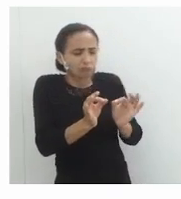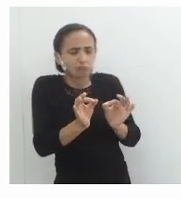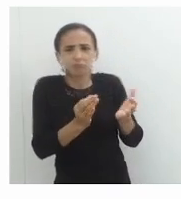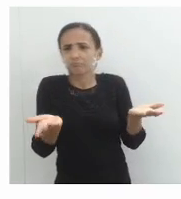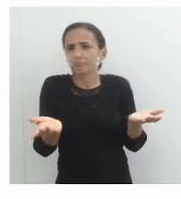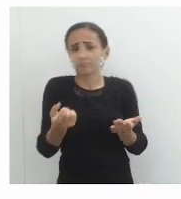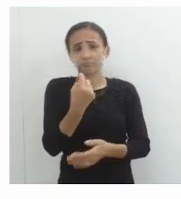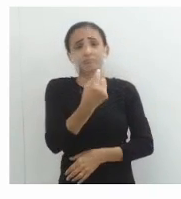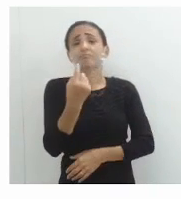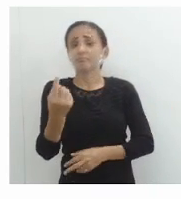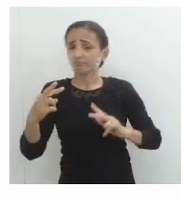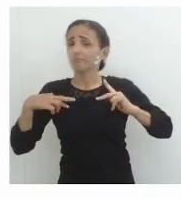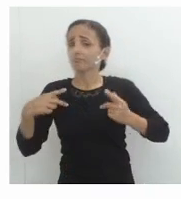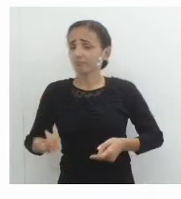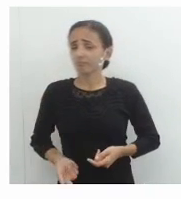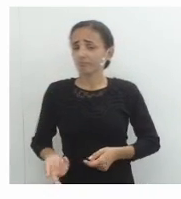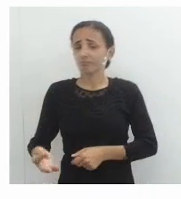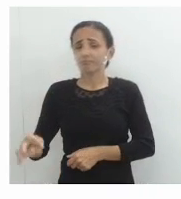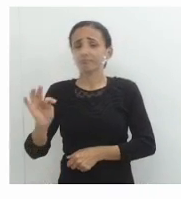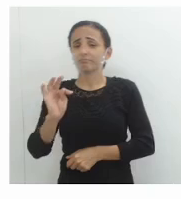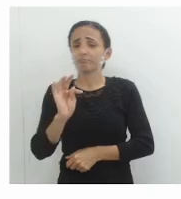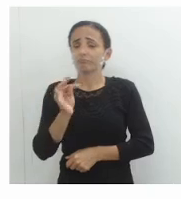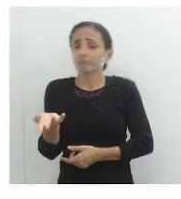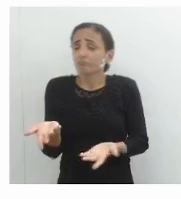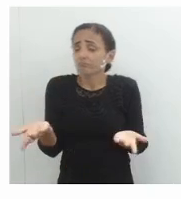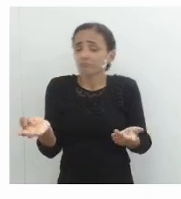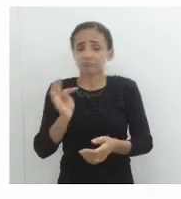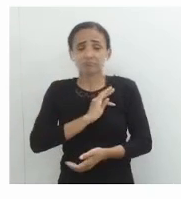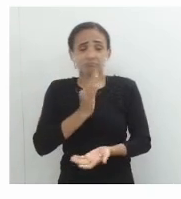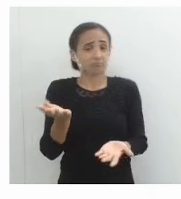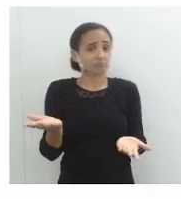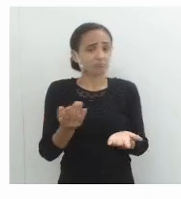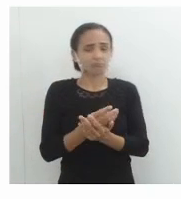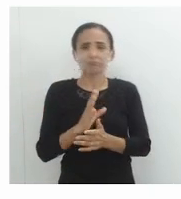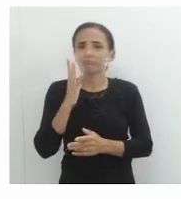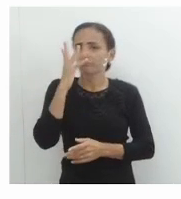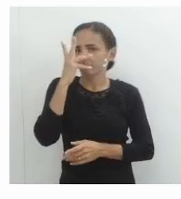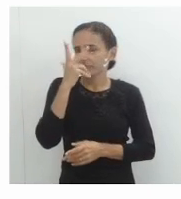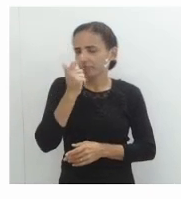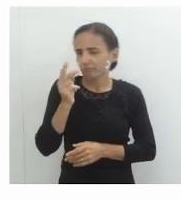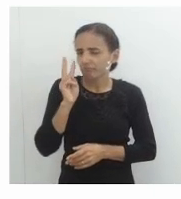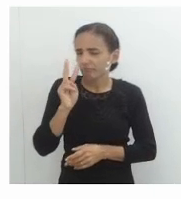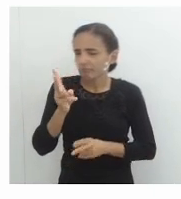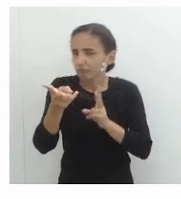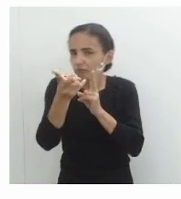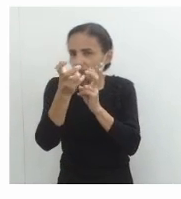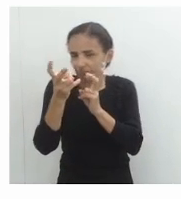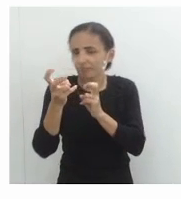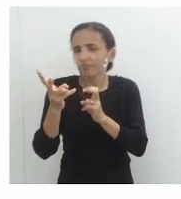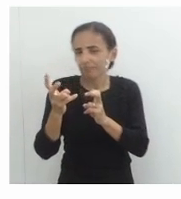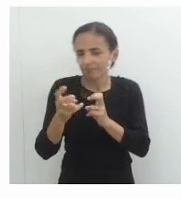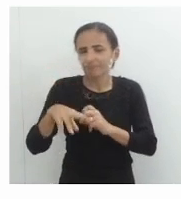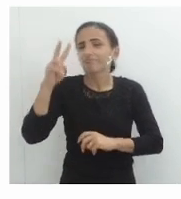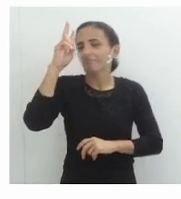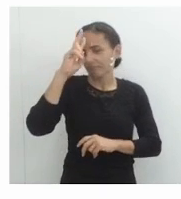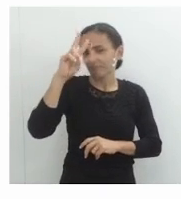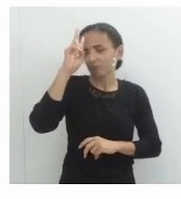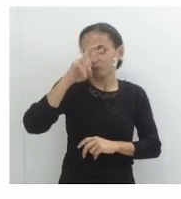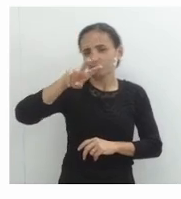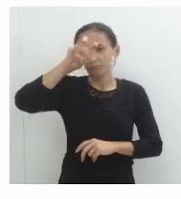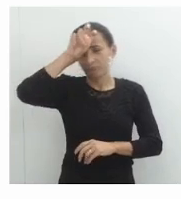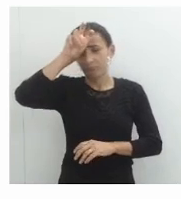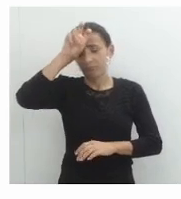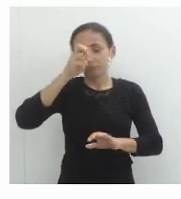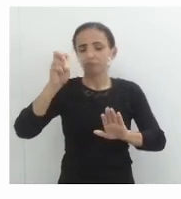teorias, né, enfim. Mas o que a gente pode ver é que elas são belíssimas, né, e tem uma grande história por trás,